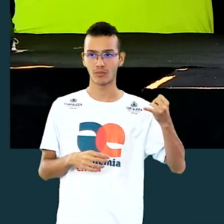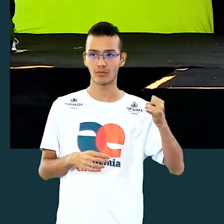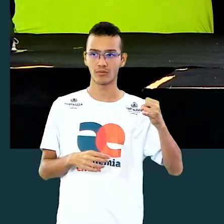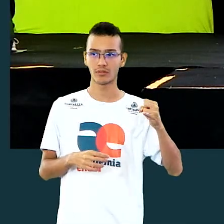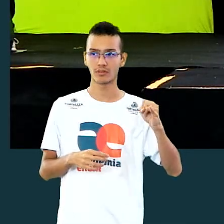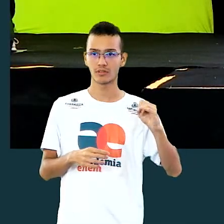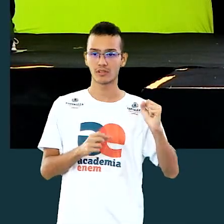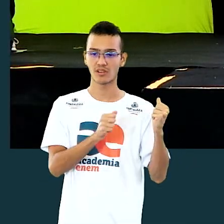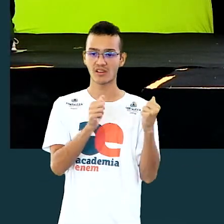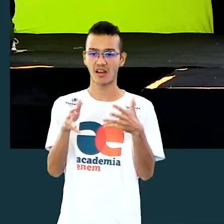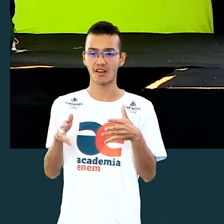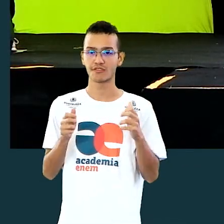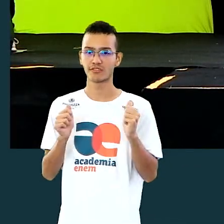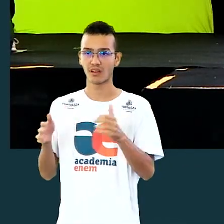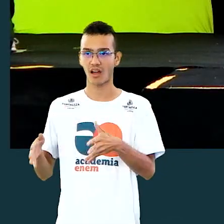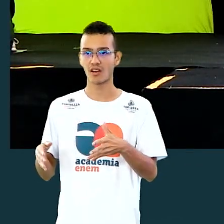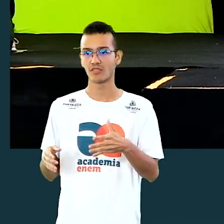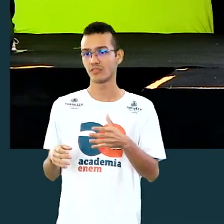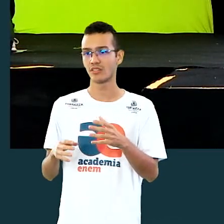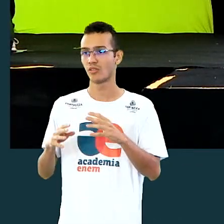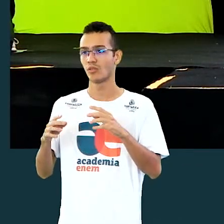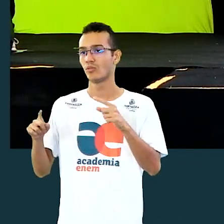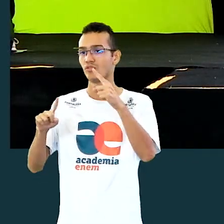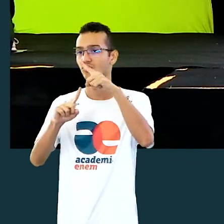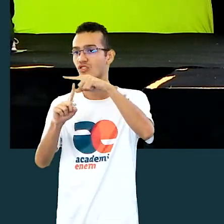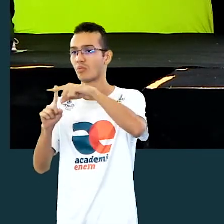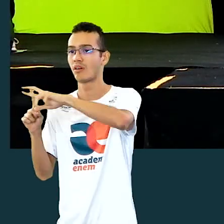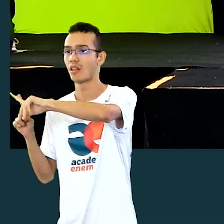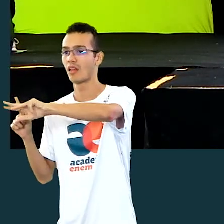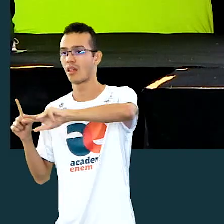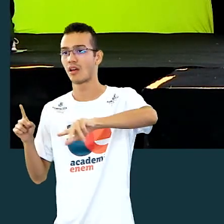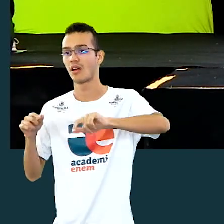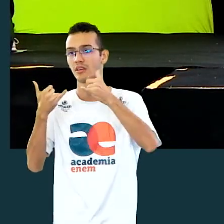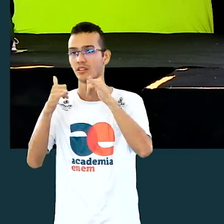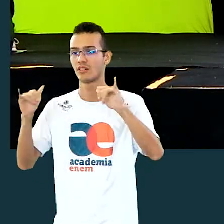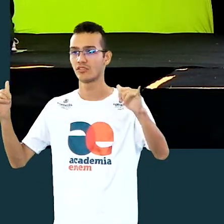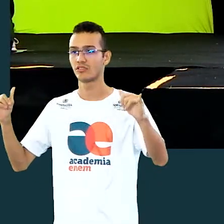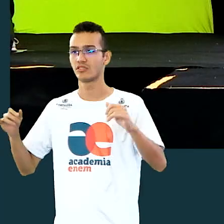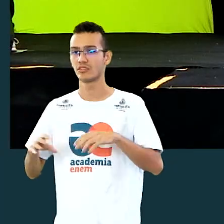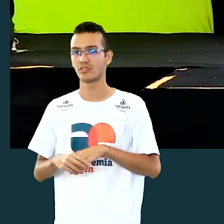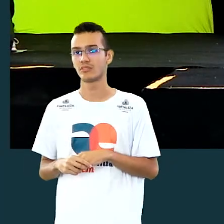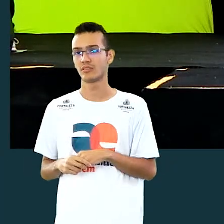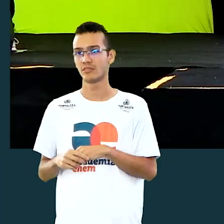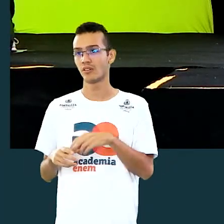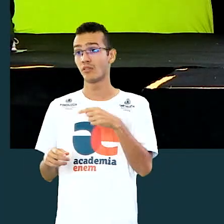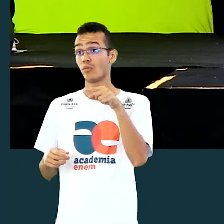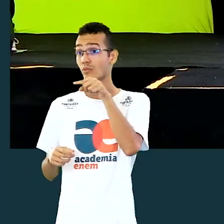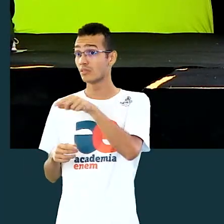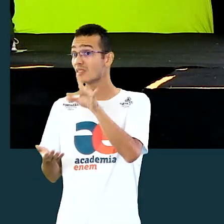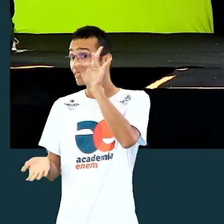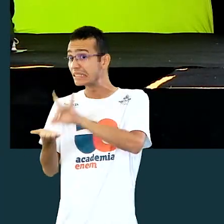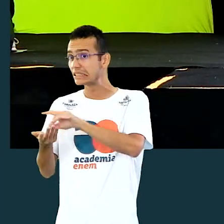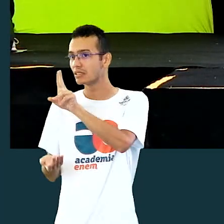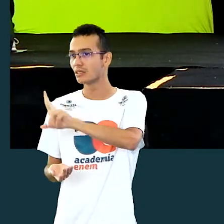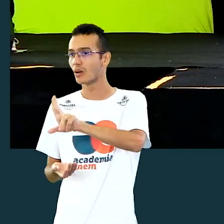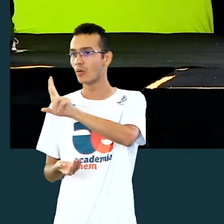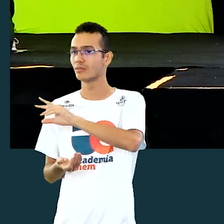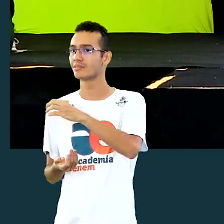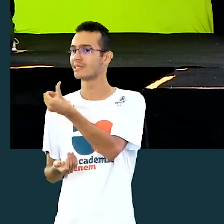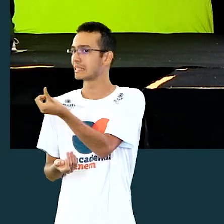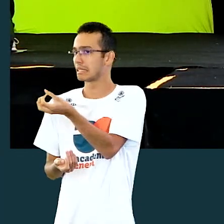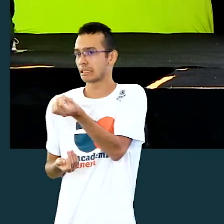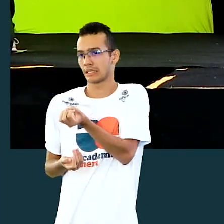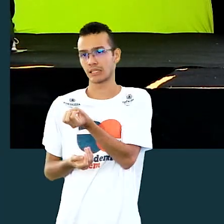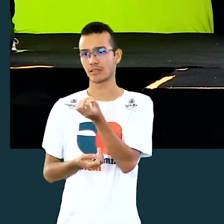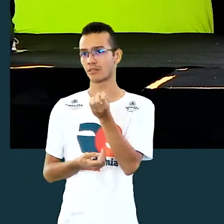deve existir lá, sei lá, 60 joules por segundo. Olha que louco. É, ventilador